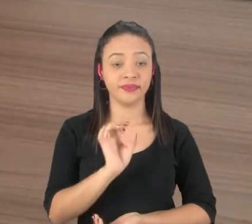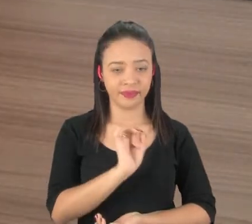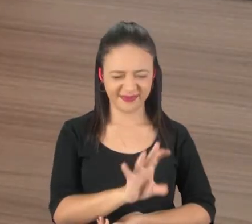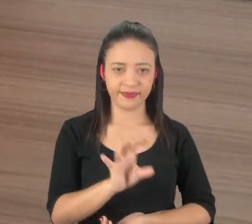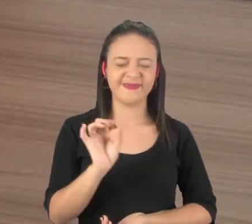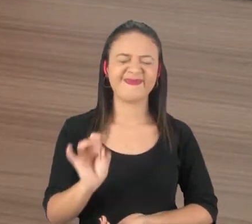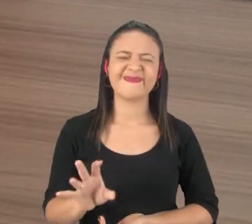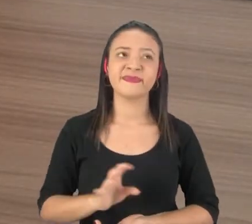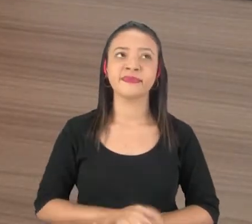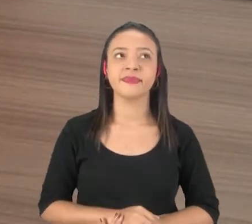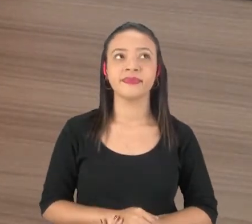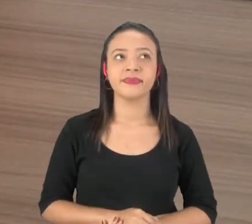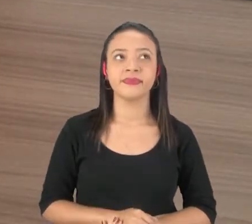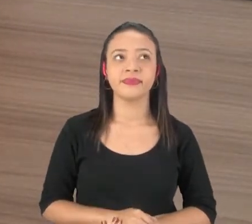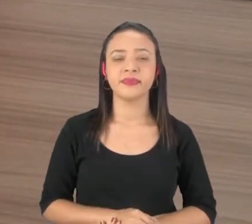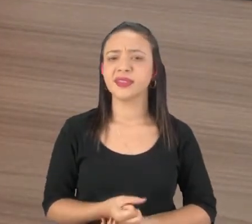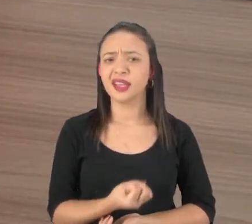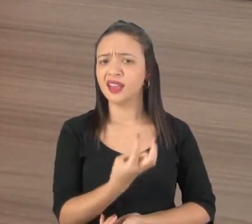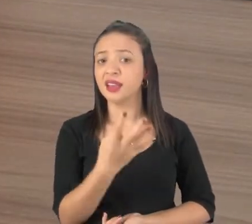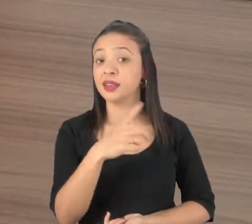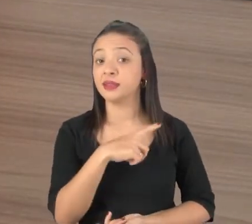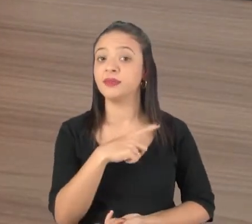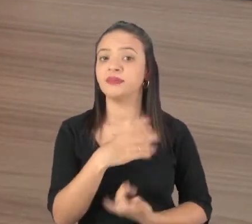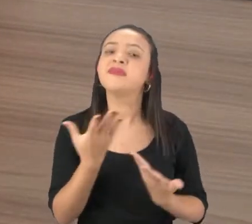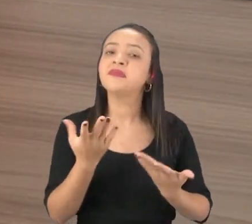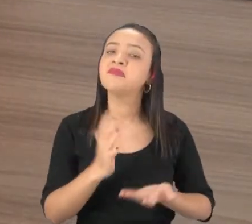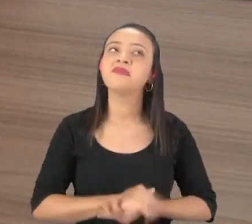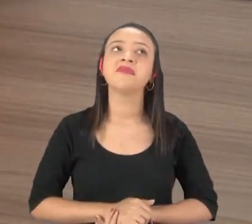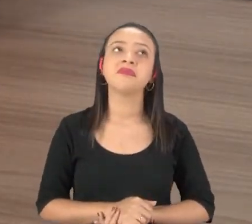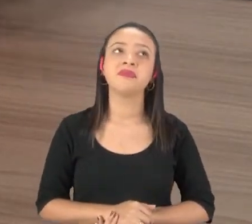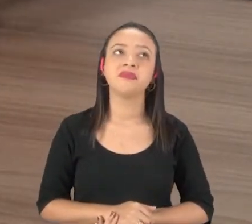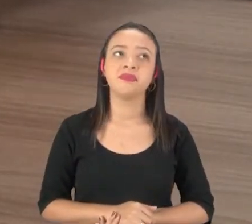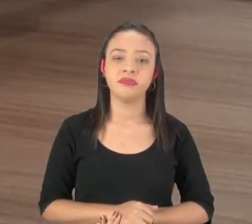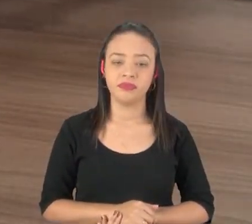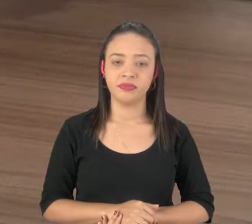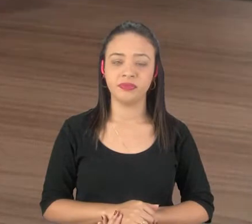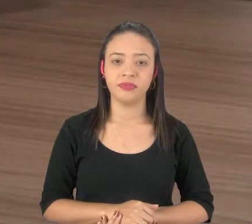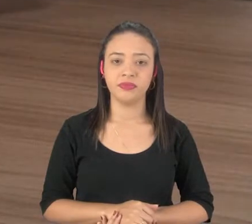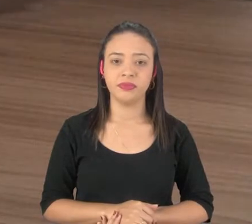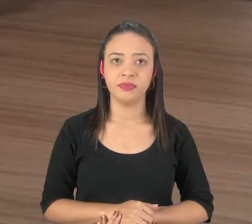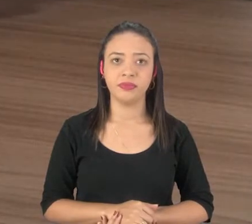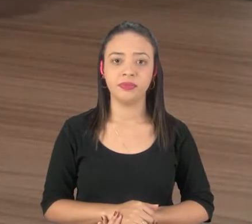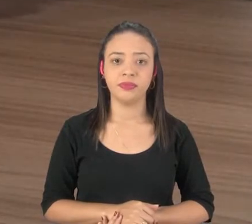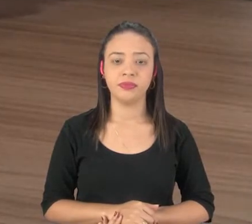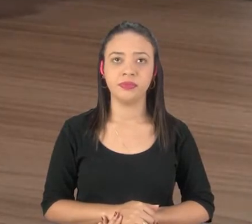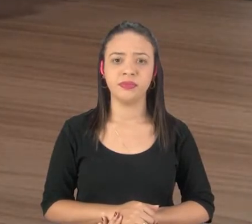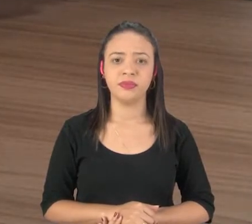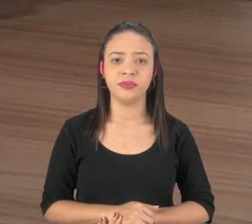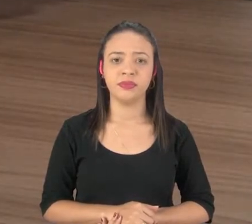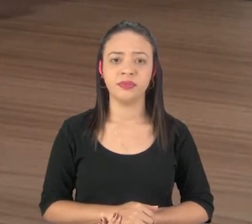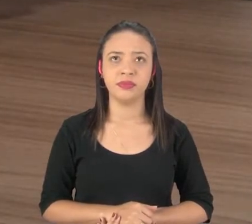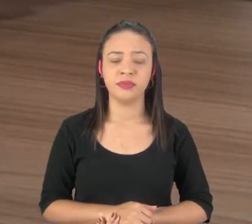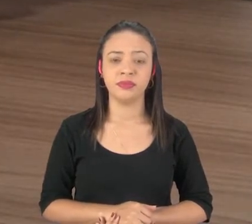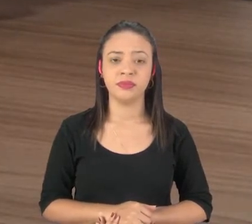uma delas vamos ver com quantas eu vou ficar